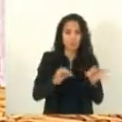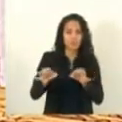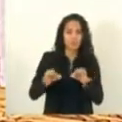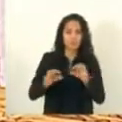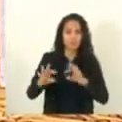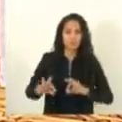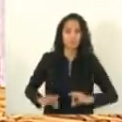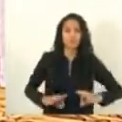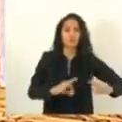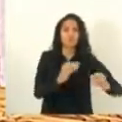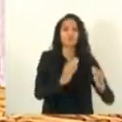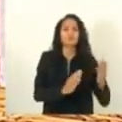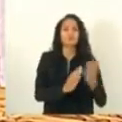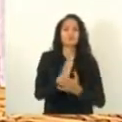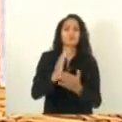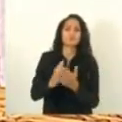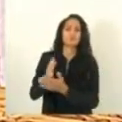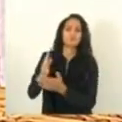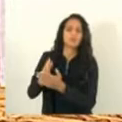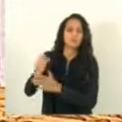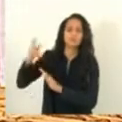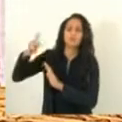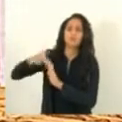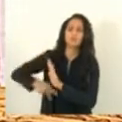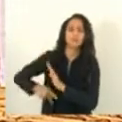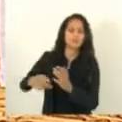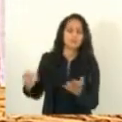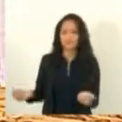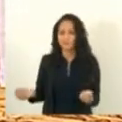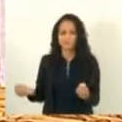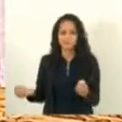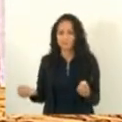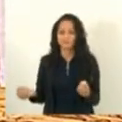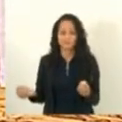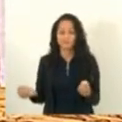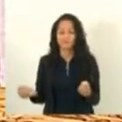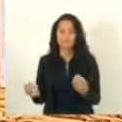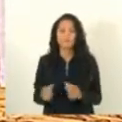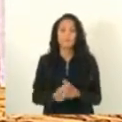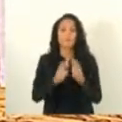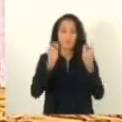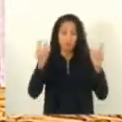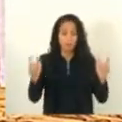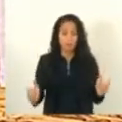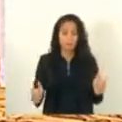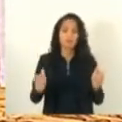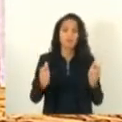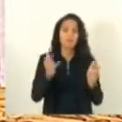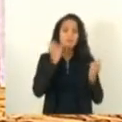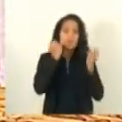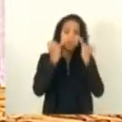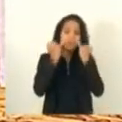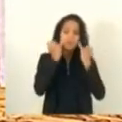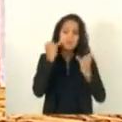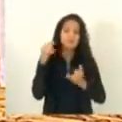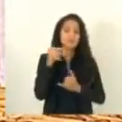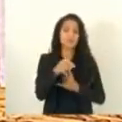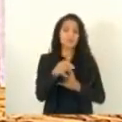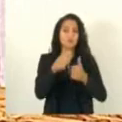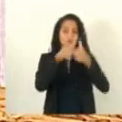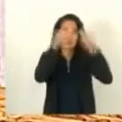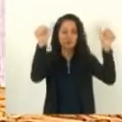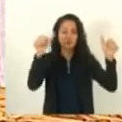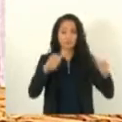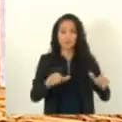foram pela aprovação do projeto? Muito obviamente, a maior parte dessas informações não tem no